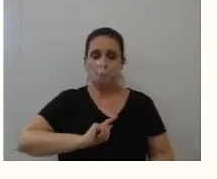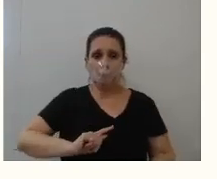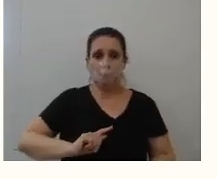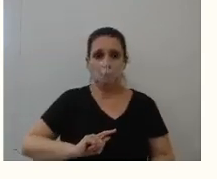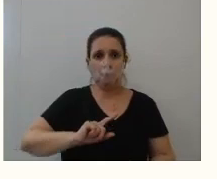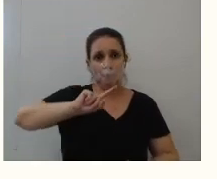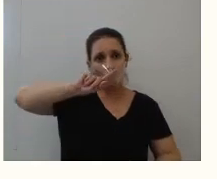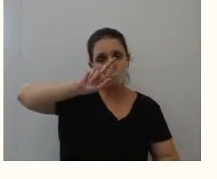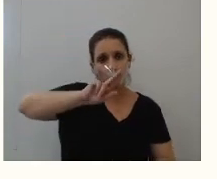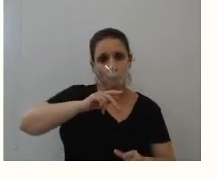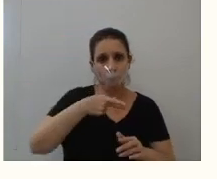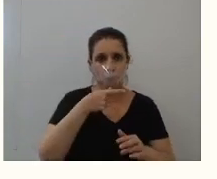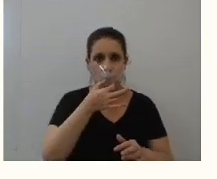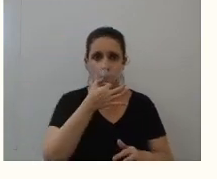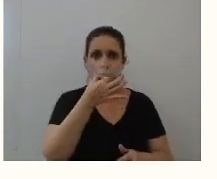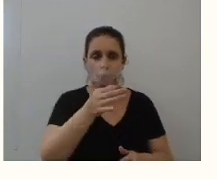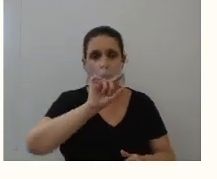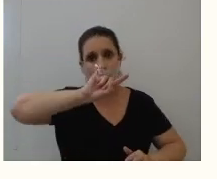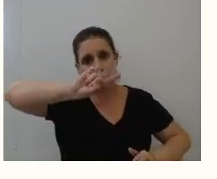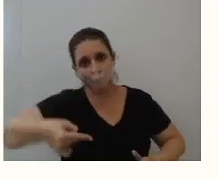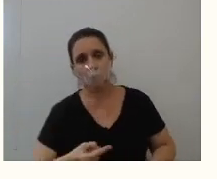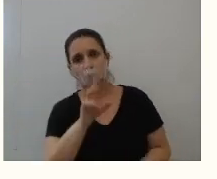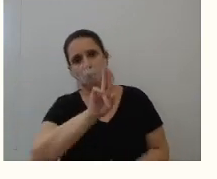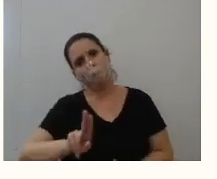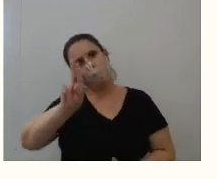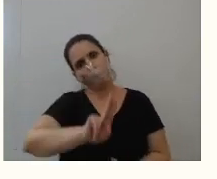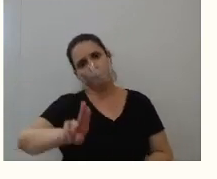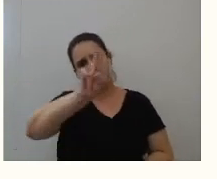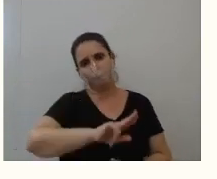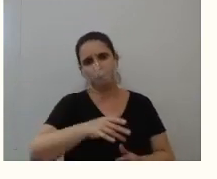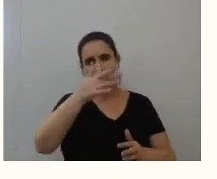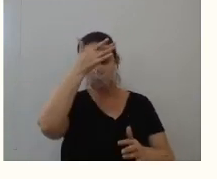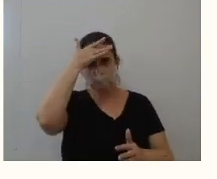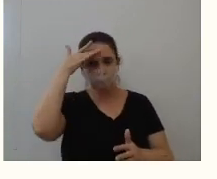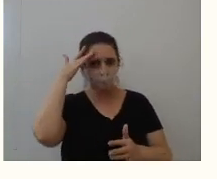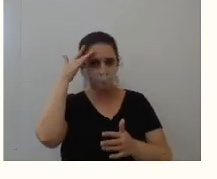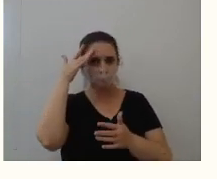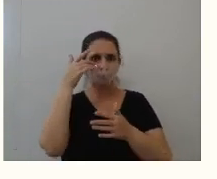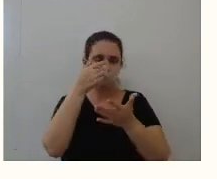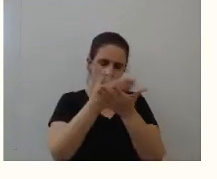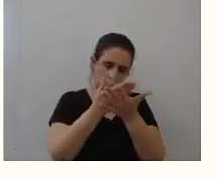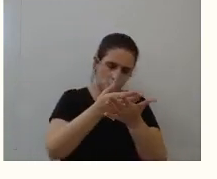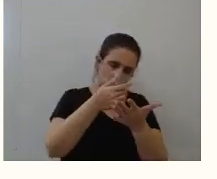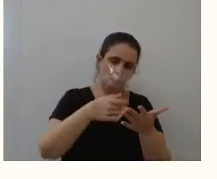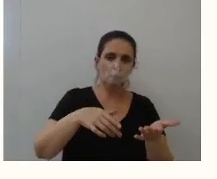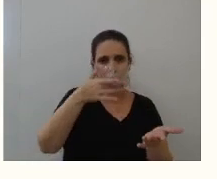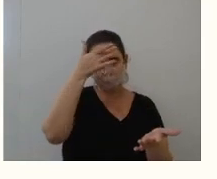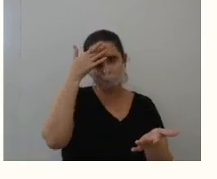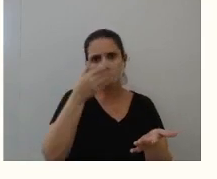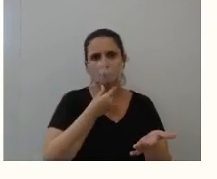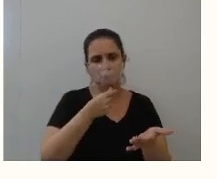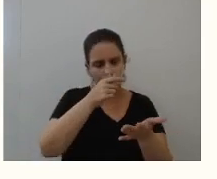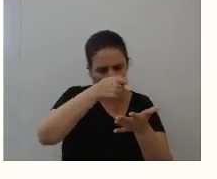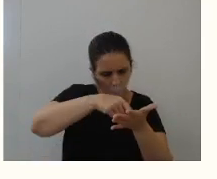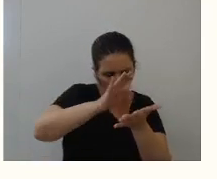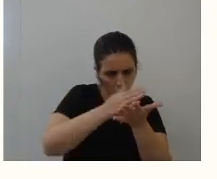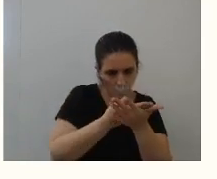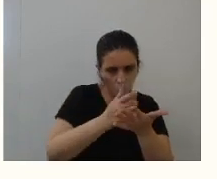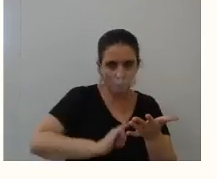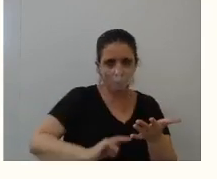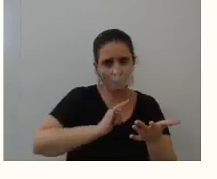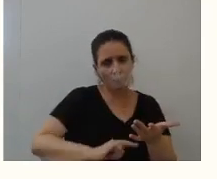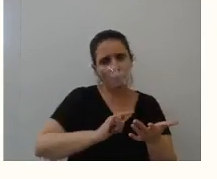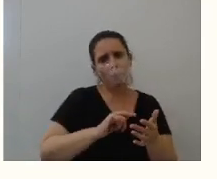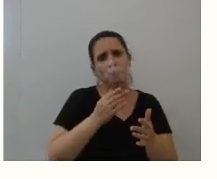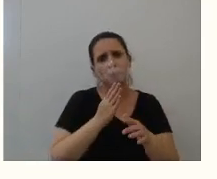utilize a vírgula. Perceberam? Alguns gramáticos destoam um pouco dessa informação, mas o ideal é, se a